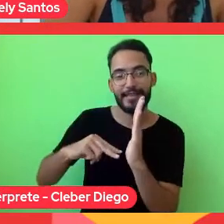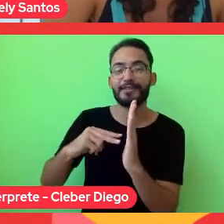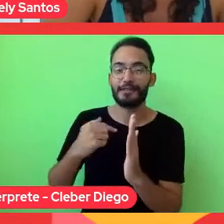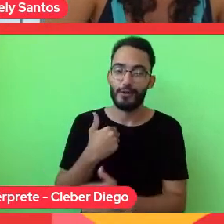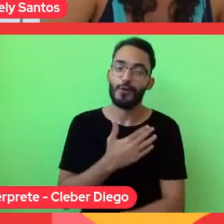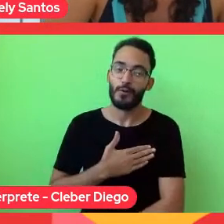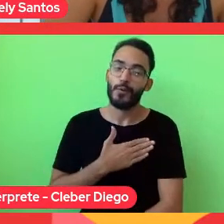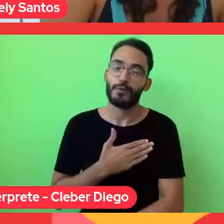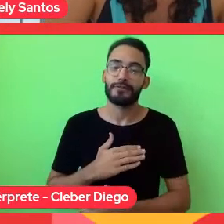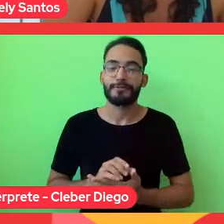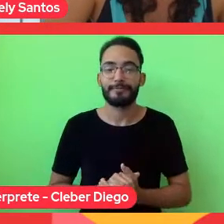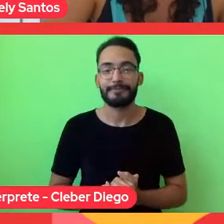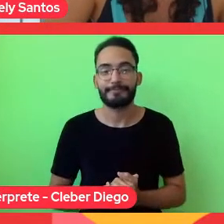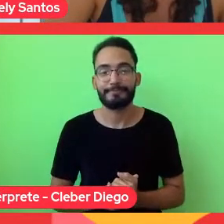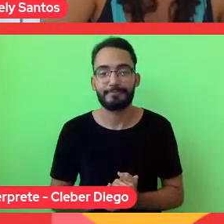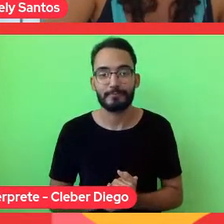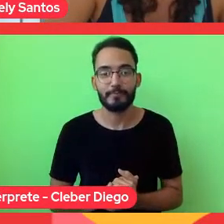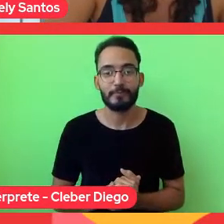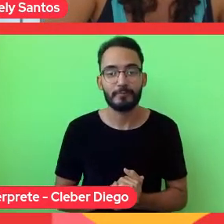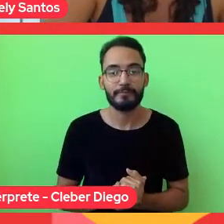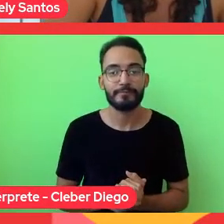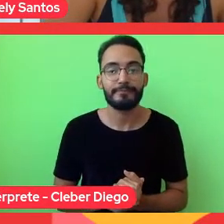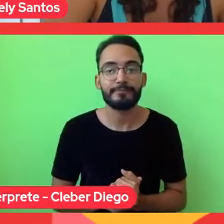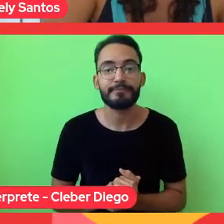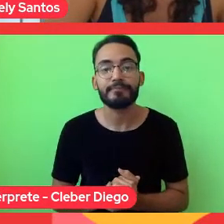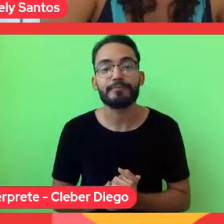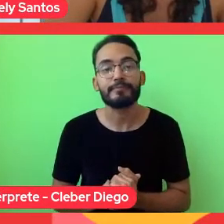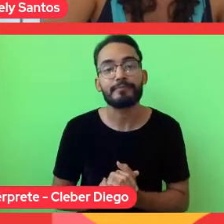muito. E você, Ká?